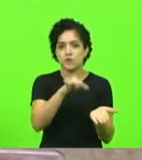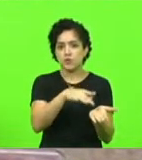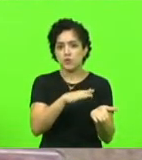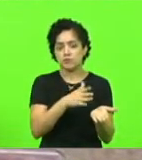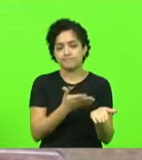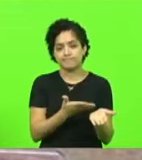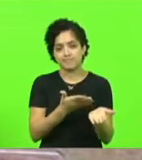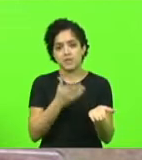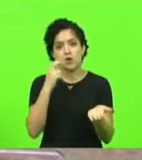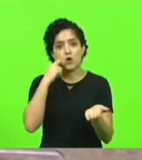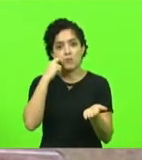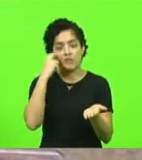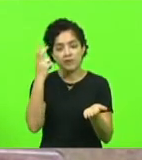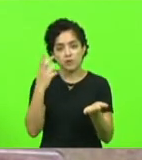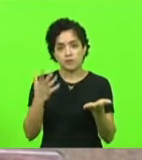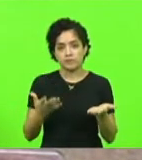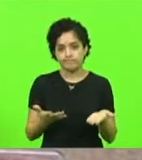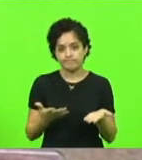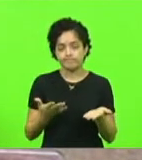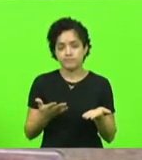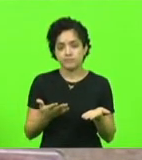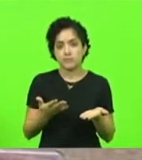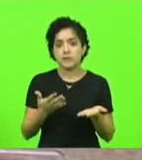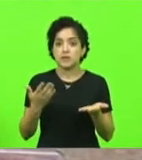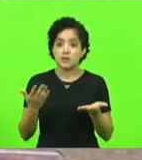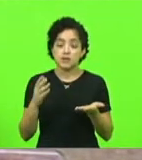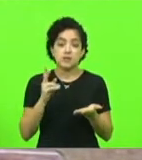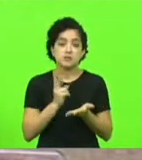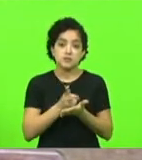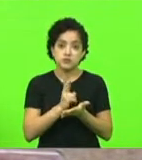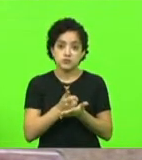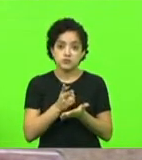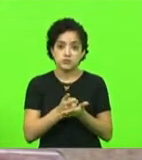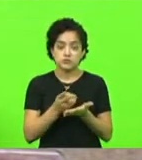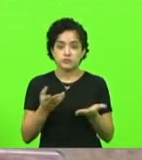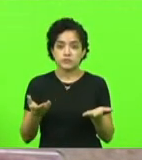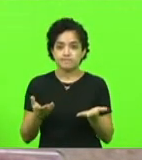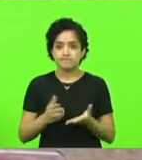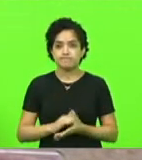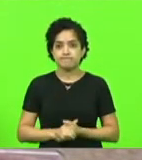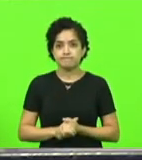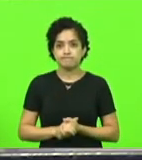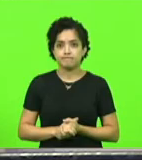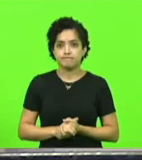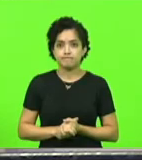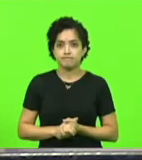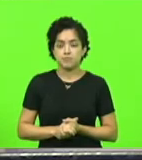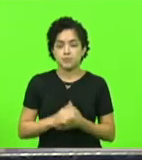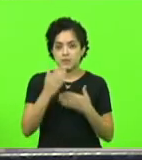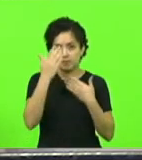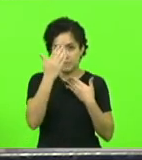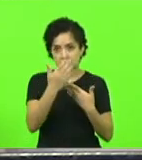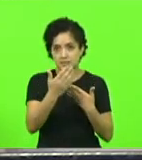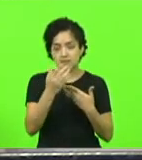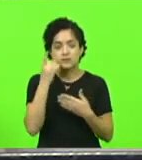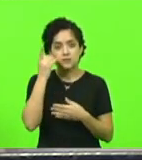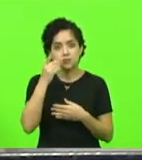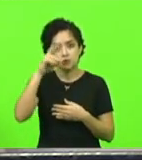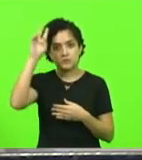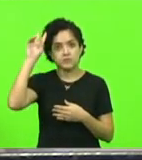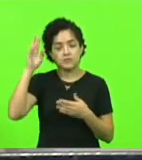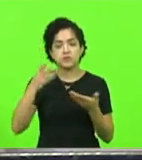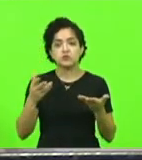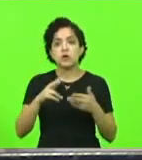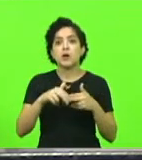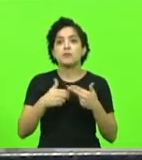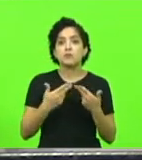um escândalo. E assim é que nós continuamos a nossa vida. Obrigado, deputado Vicente. E é por